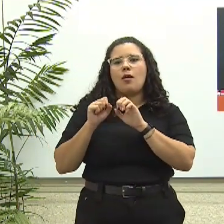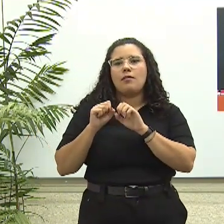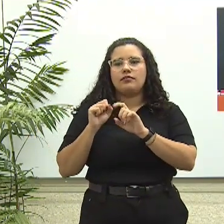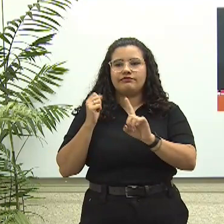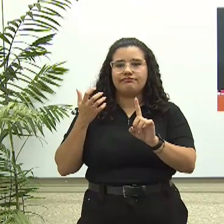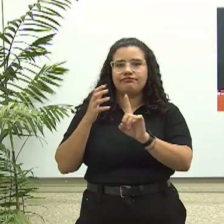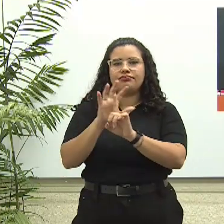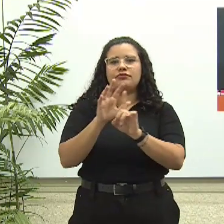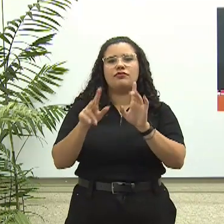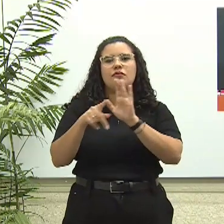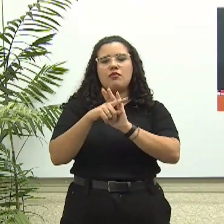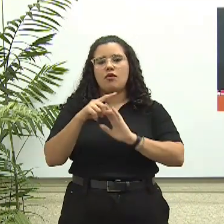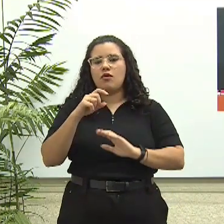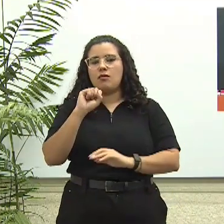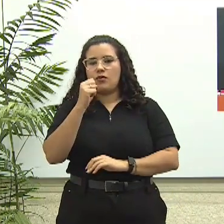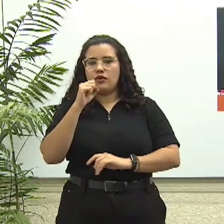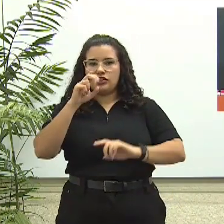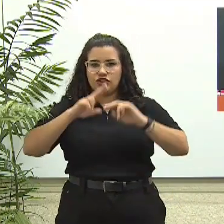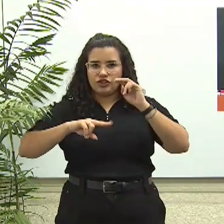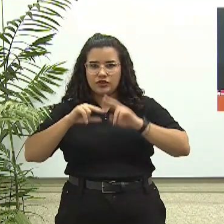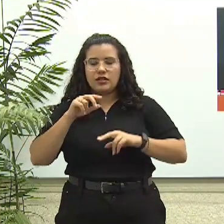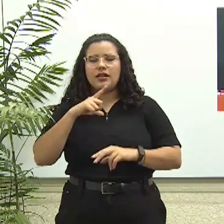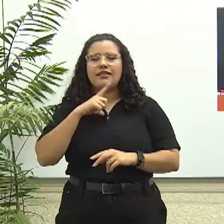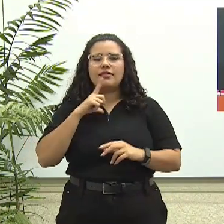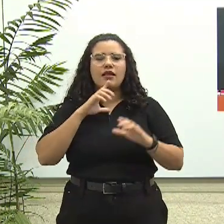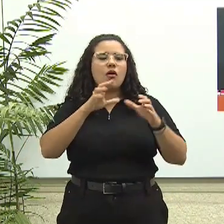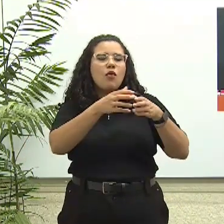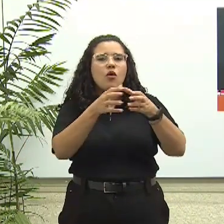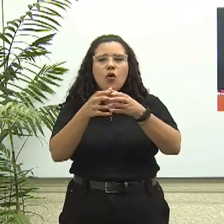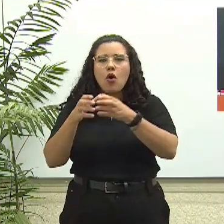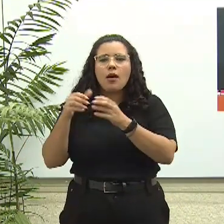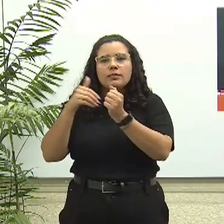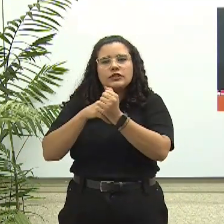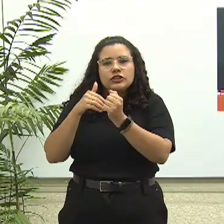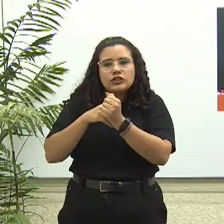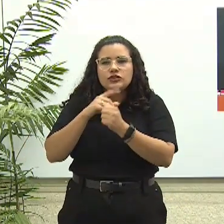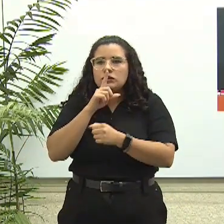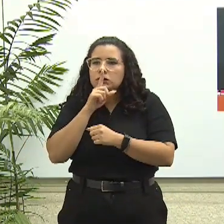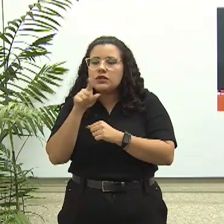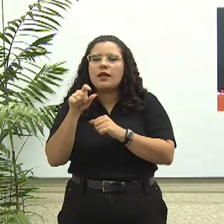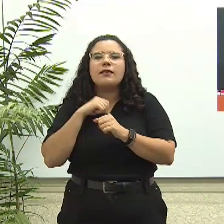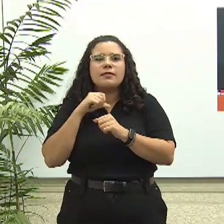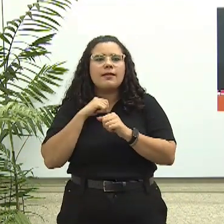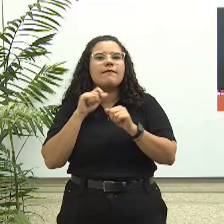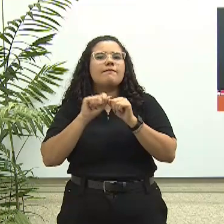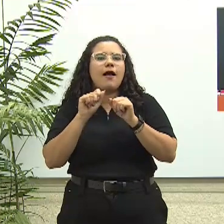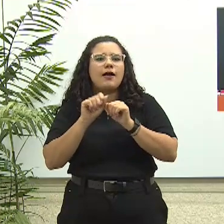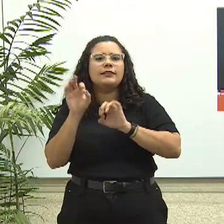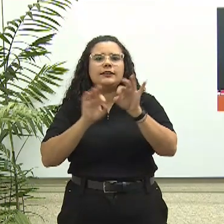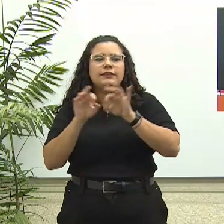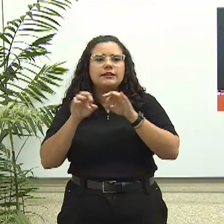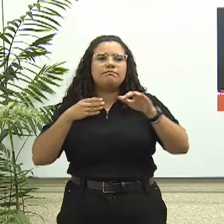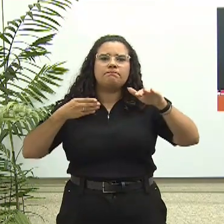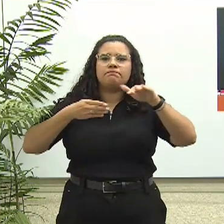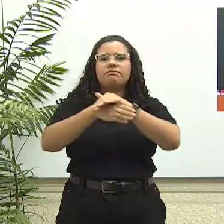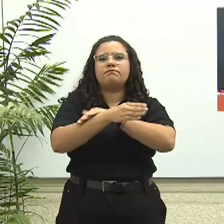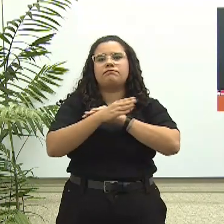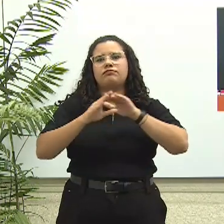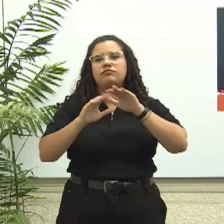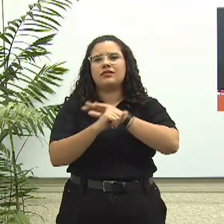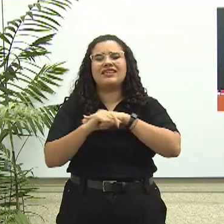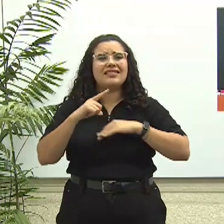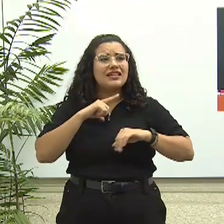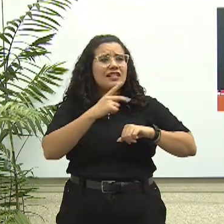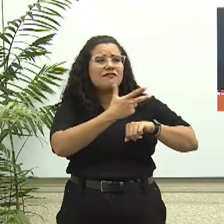festa da Selma os grupos secretos que organizaram os ataques golpistas né tudo organizado vídeos ao